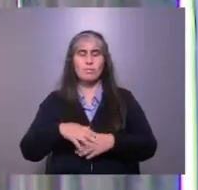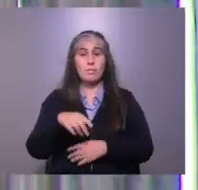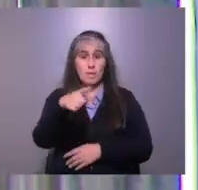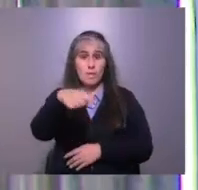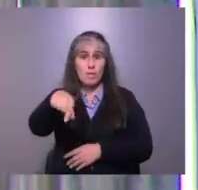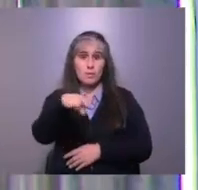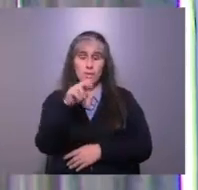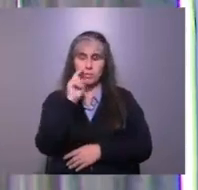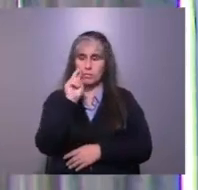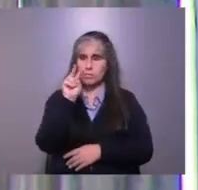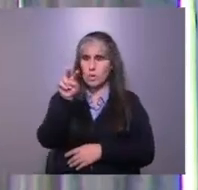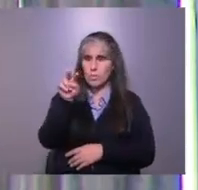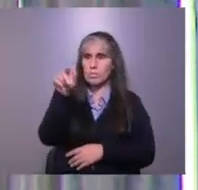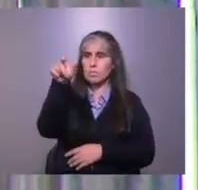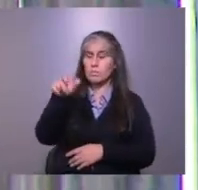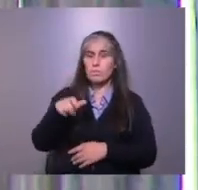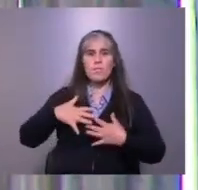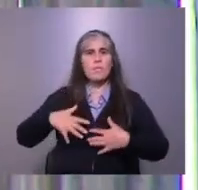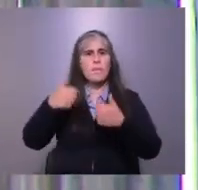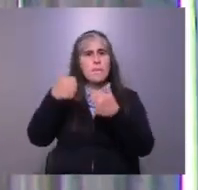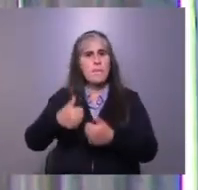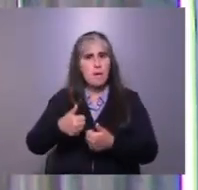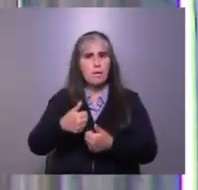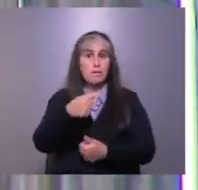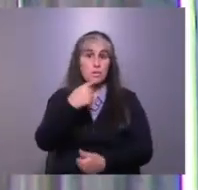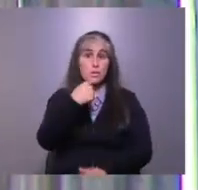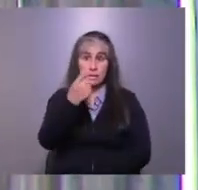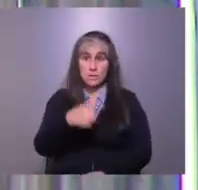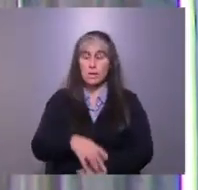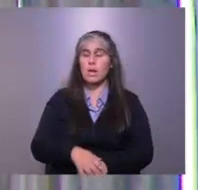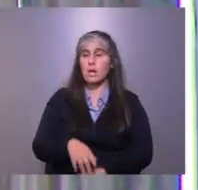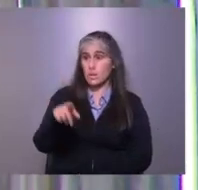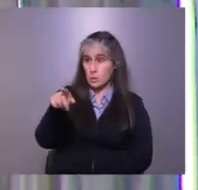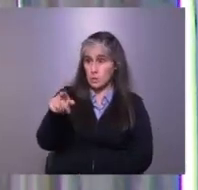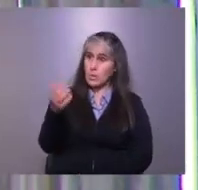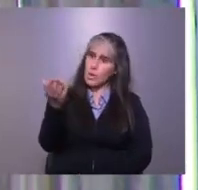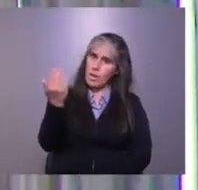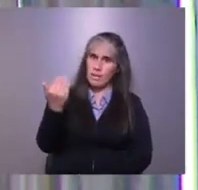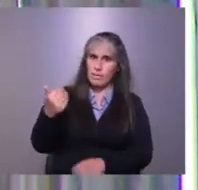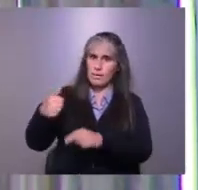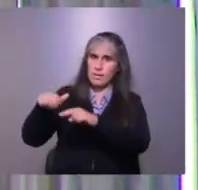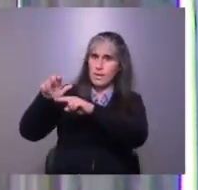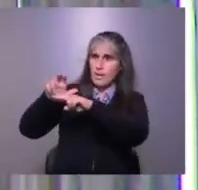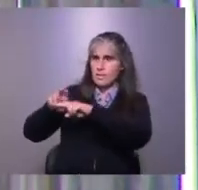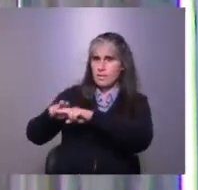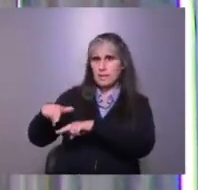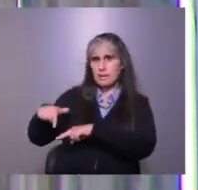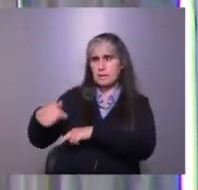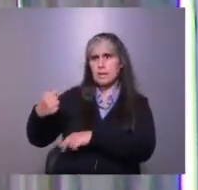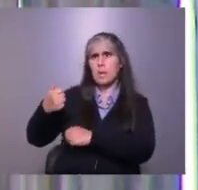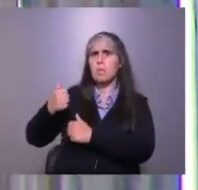bem vestido e lhe digais: tu, senta-te aqui em bom